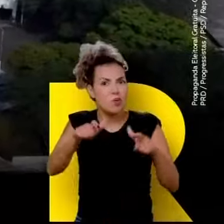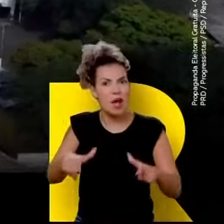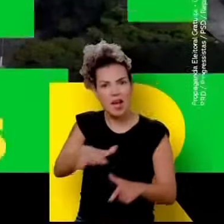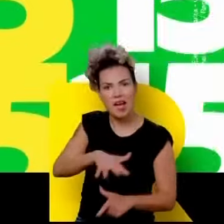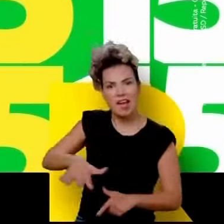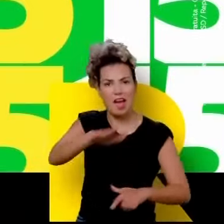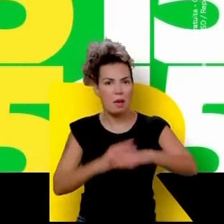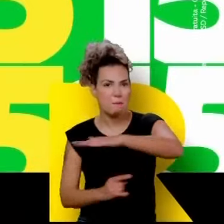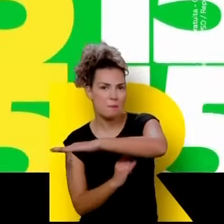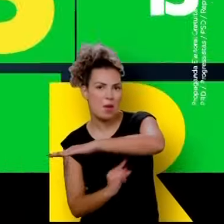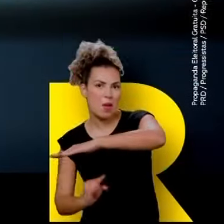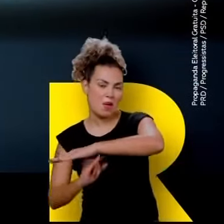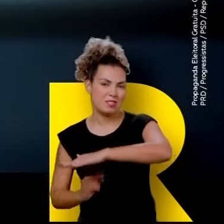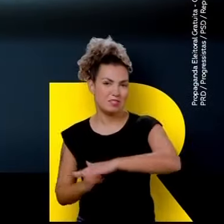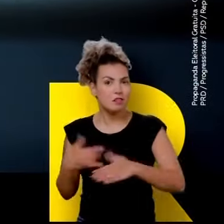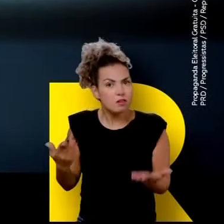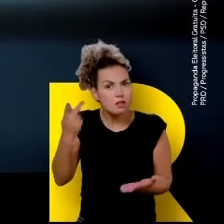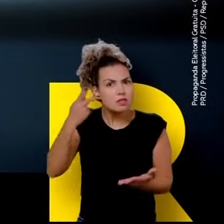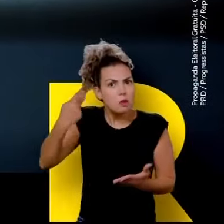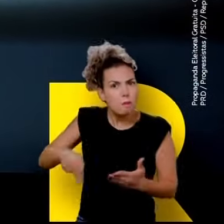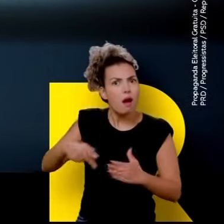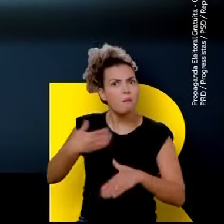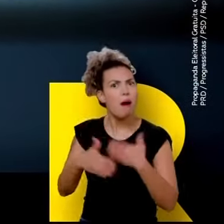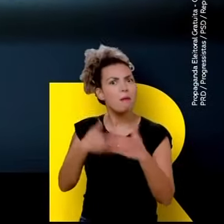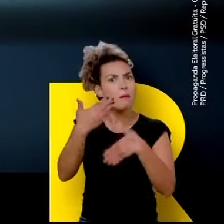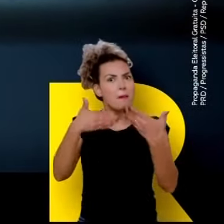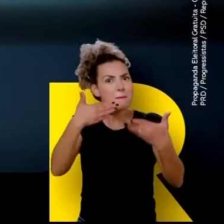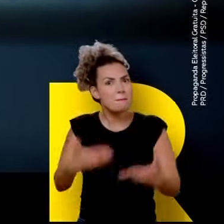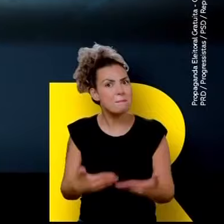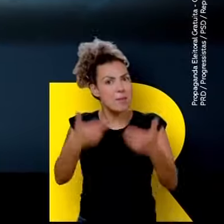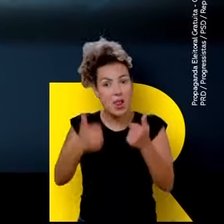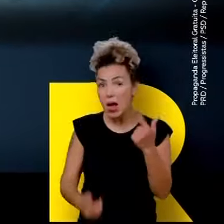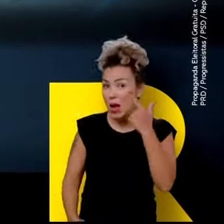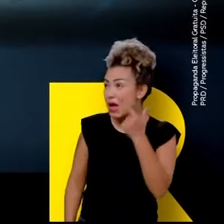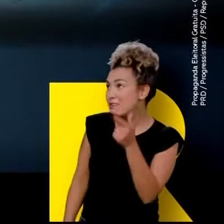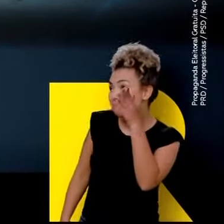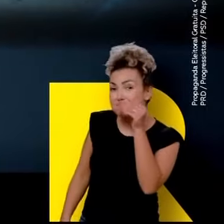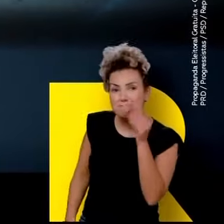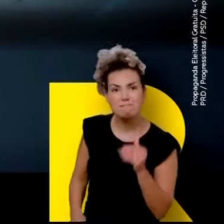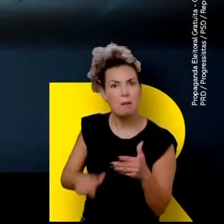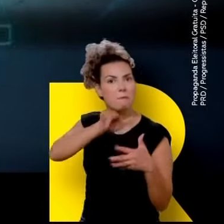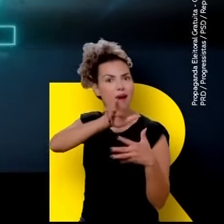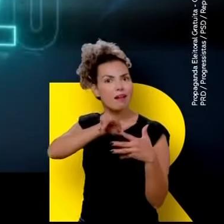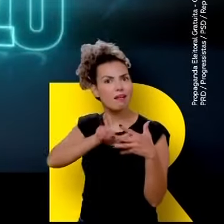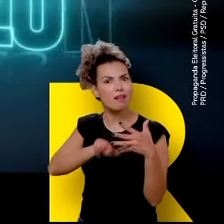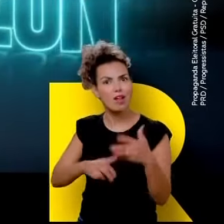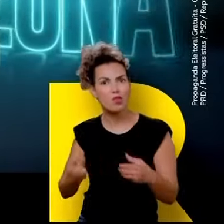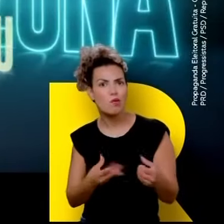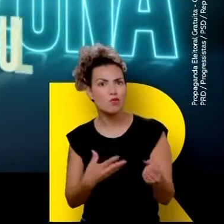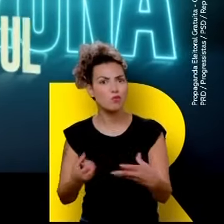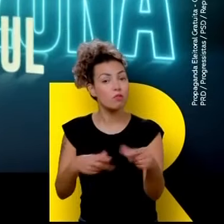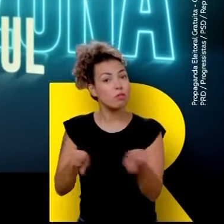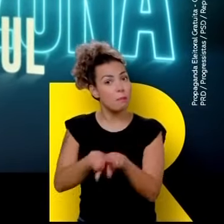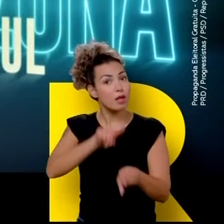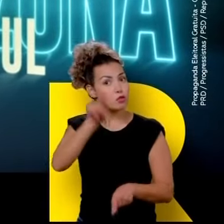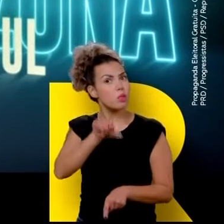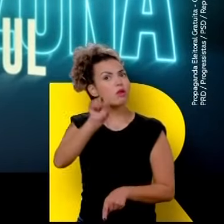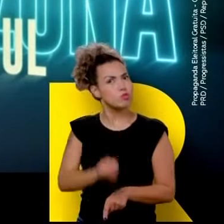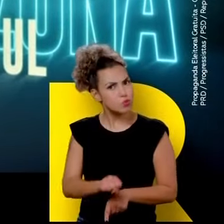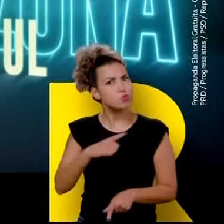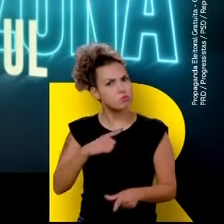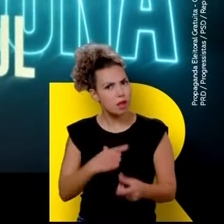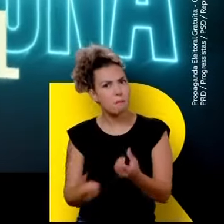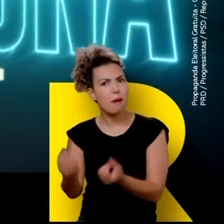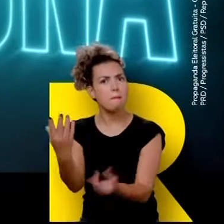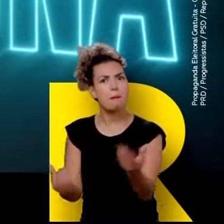conjunto Ponte dos Remédios. Nós estamos mudando São Paulo para melhor. Dá só uma olhada nas melhorias que estão chegando na Zona Sul.